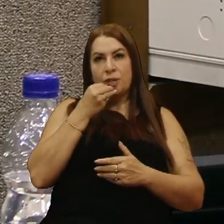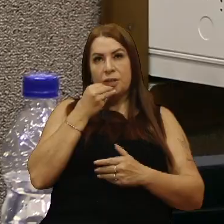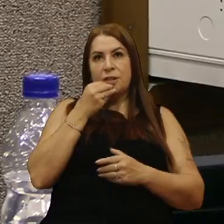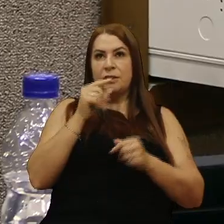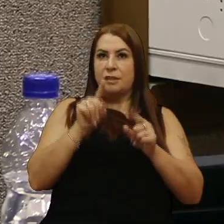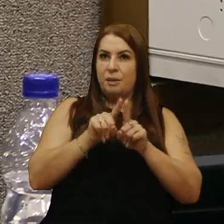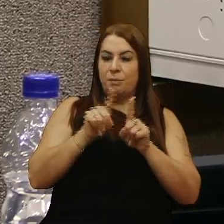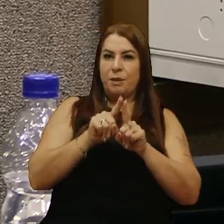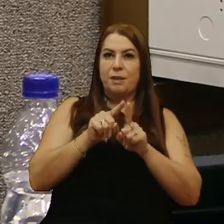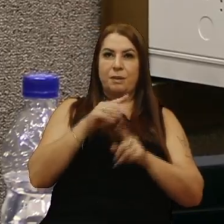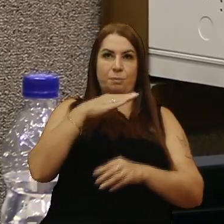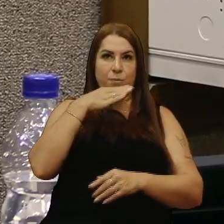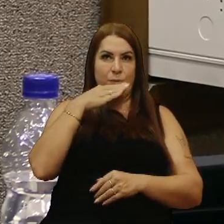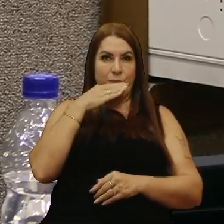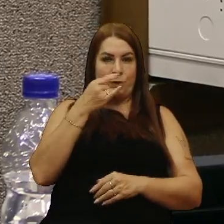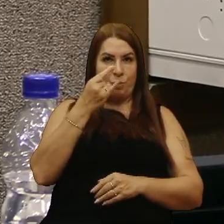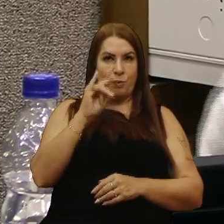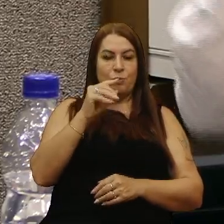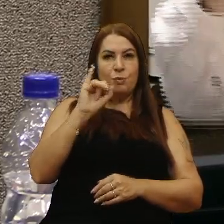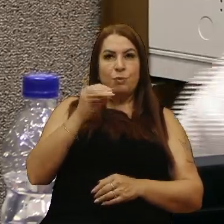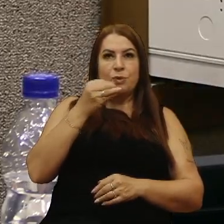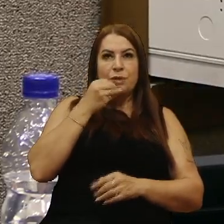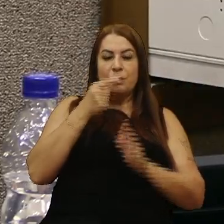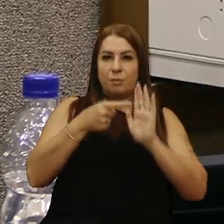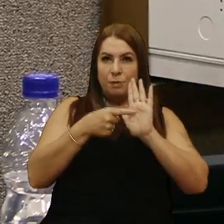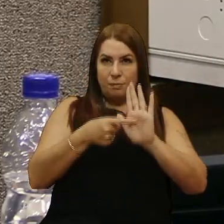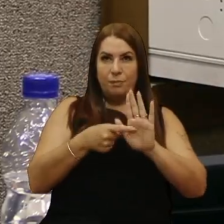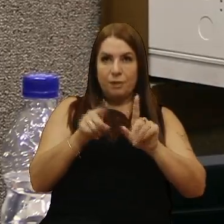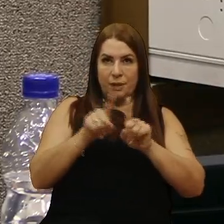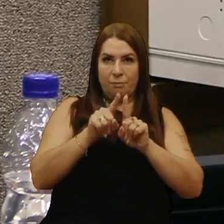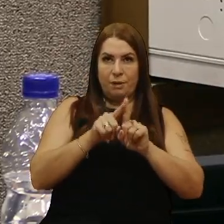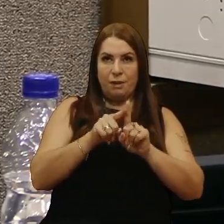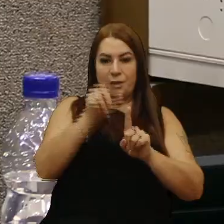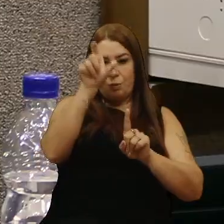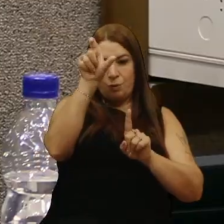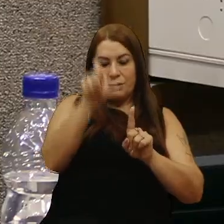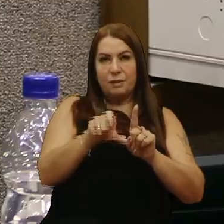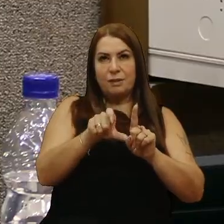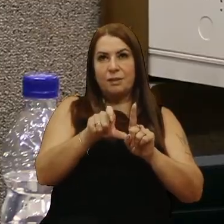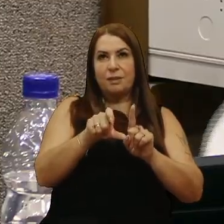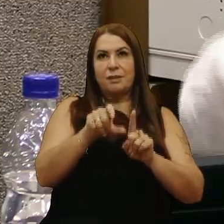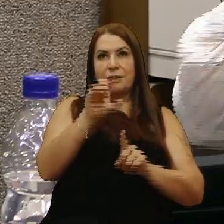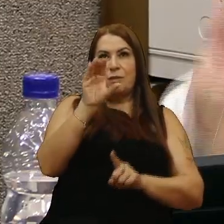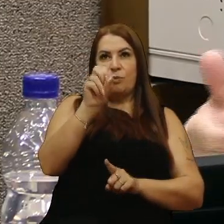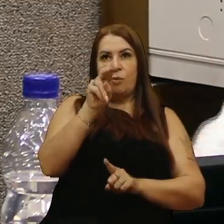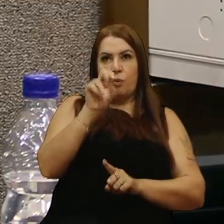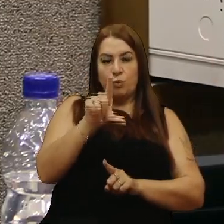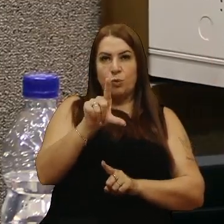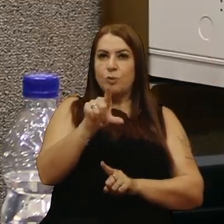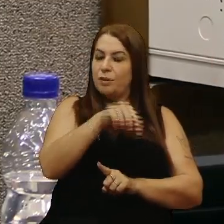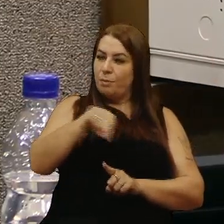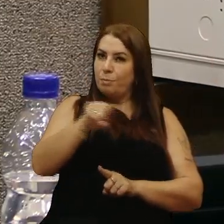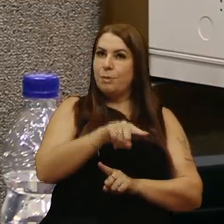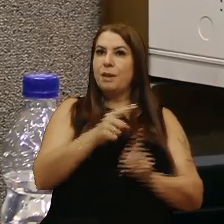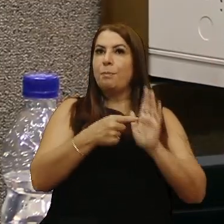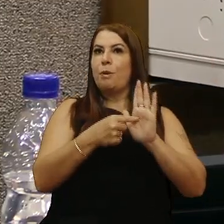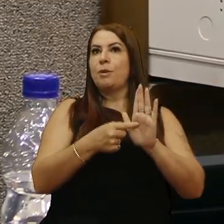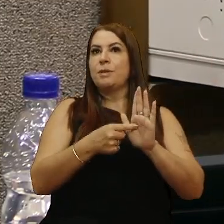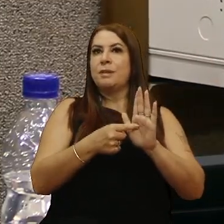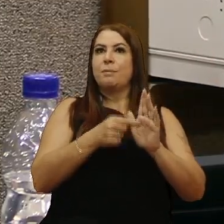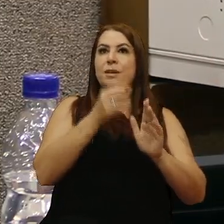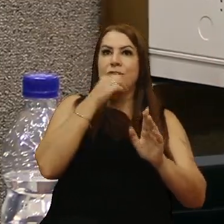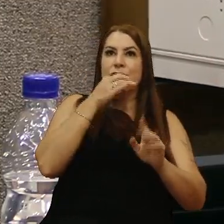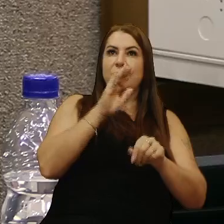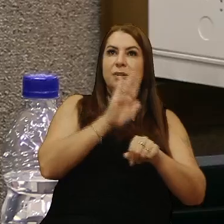fez o vereador Alexandre Bortoluz na última oportunidade que apresentou também o título de cidadão caxiense ao nosso cônsul honorário, mostrar quem serve para Caxias e quem